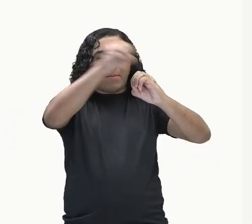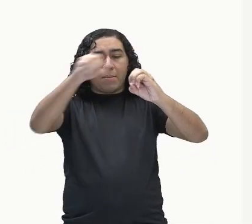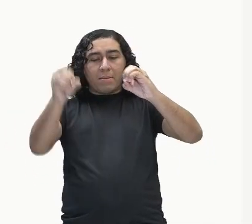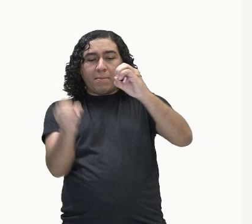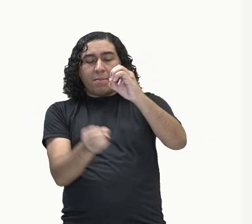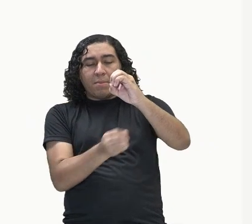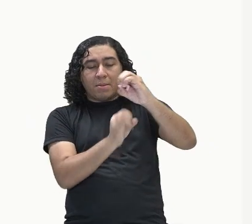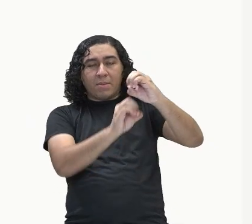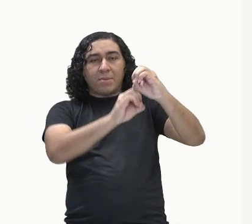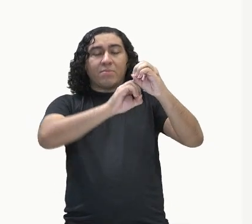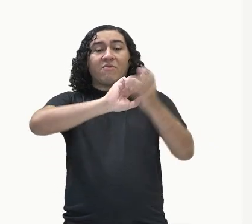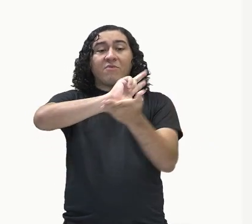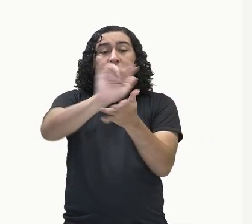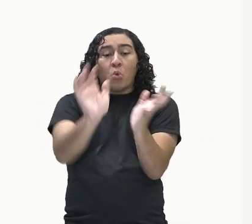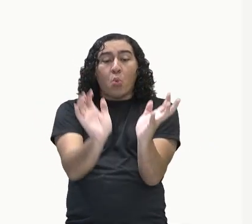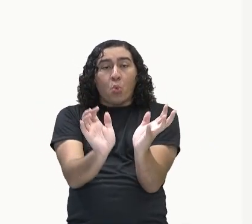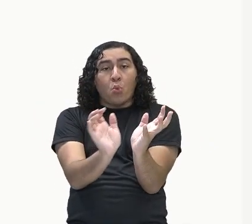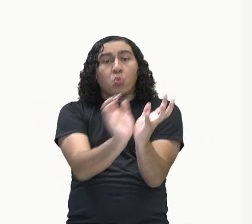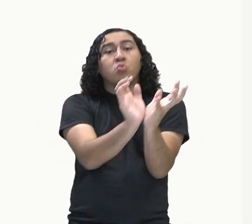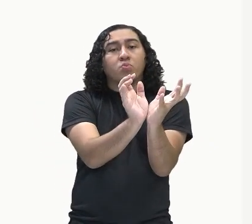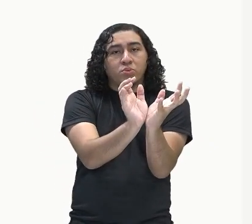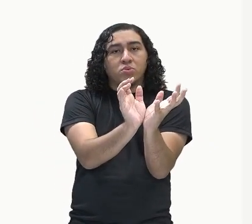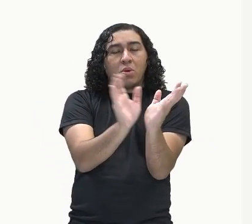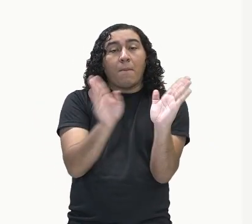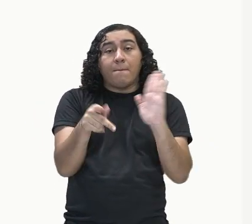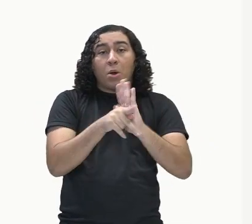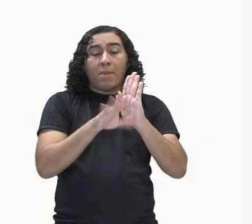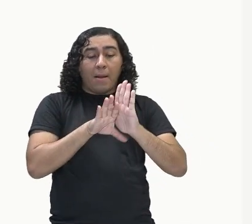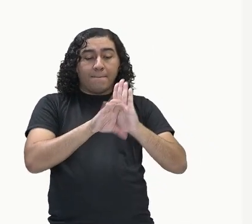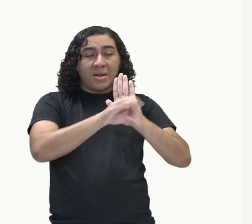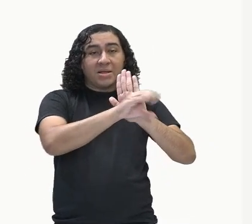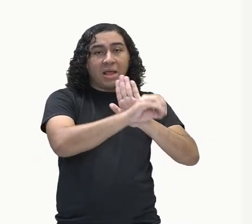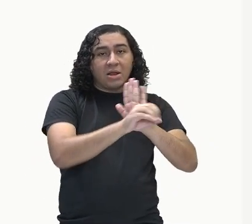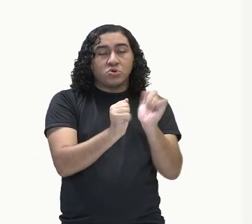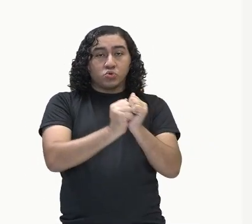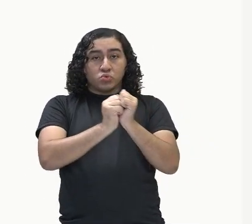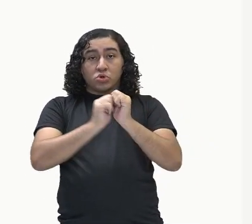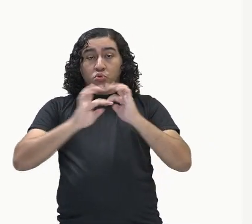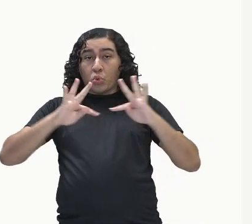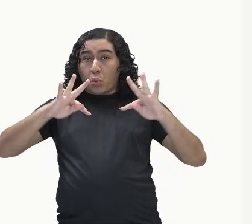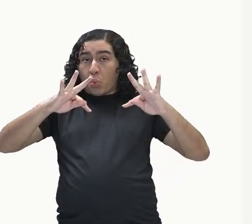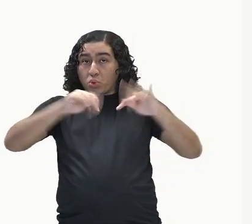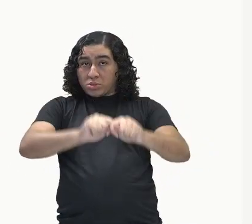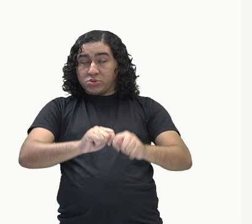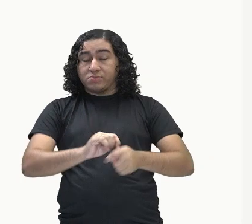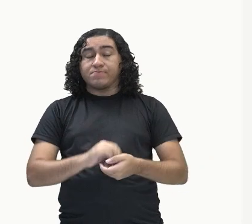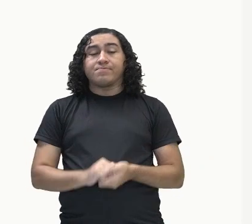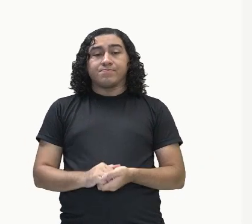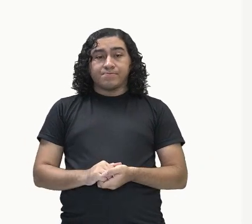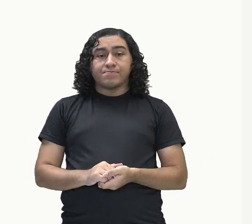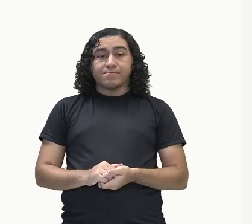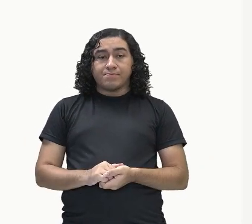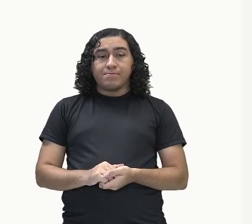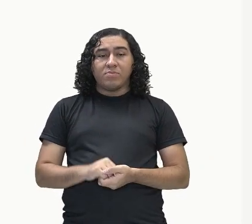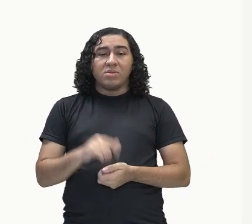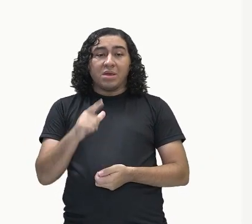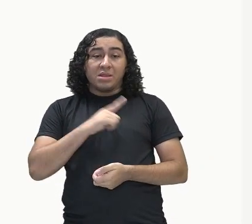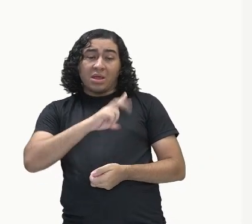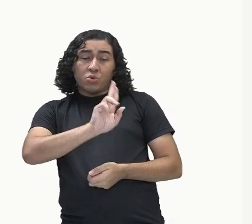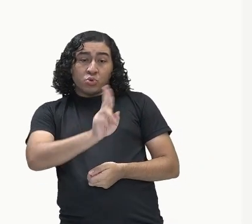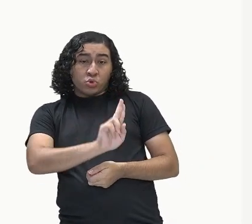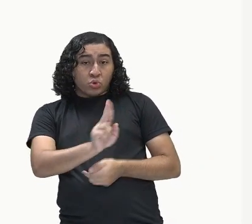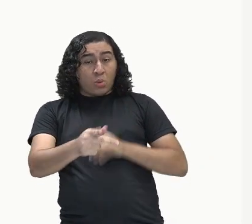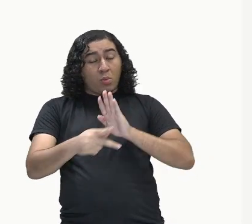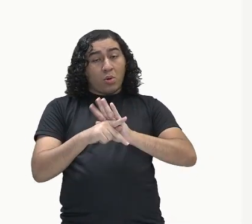colônia é um agrupamento de bactérias várias bactérias juntas E aí elas recebem algumas denominações